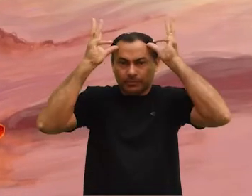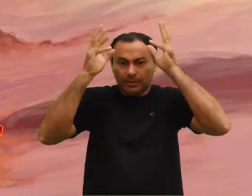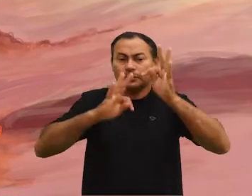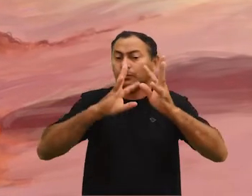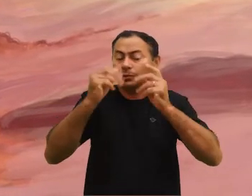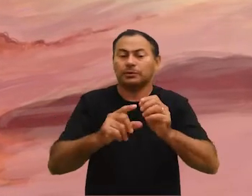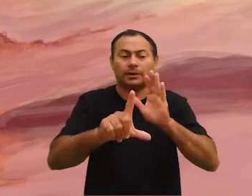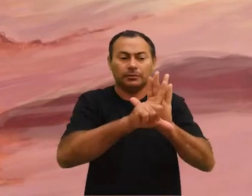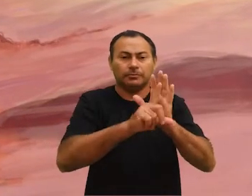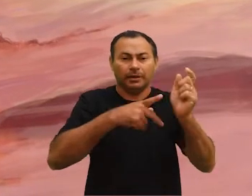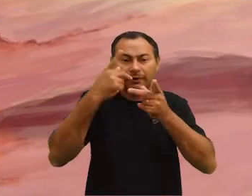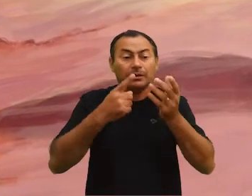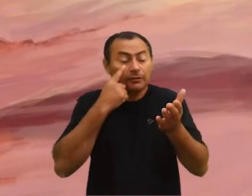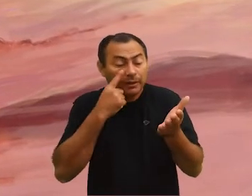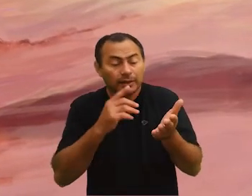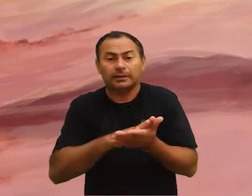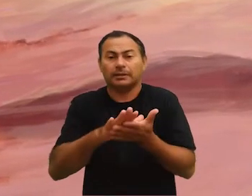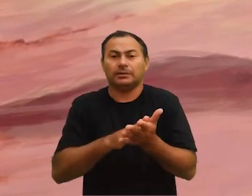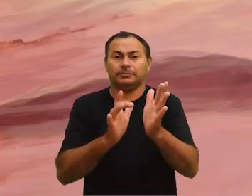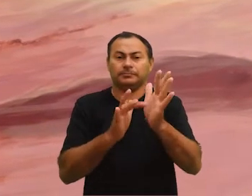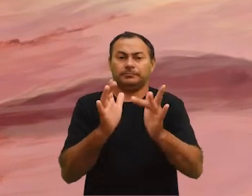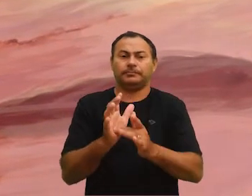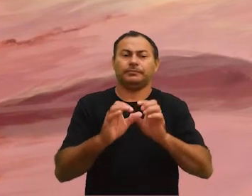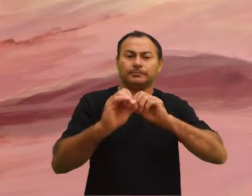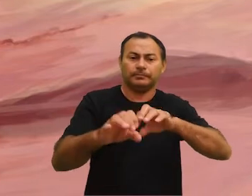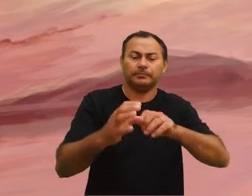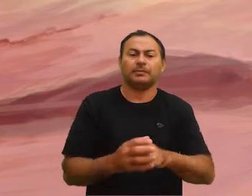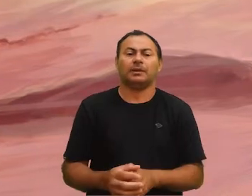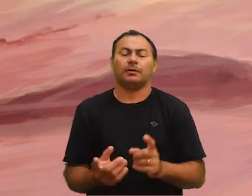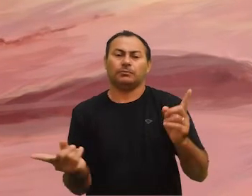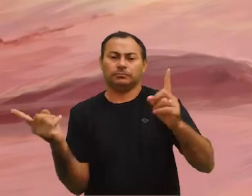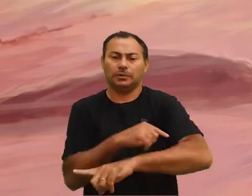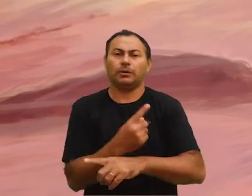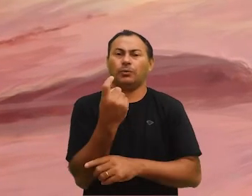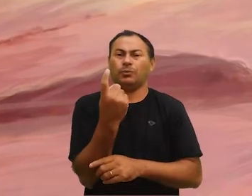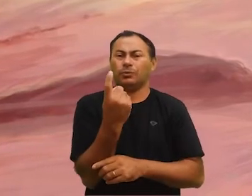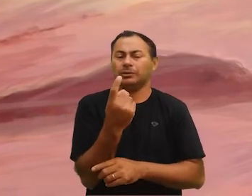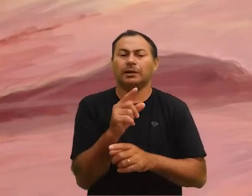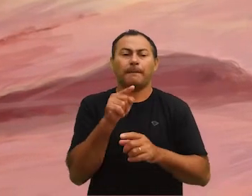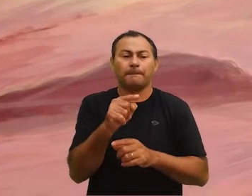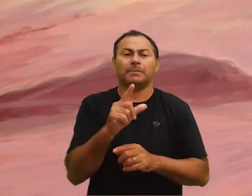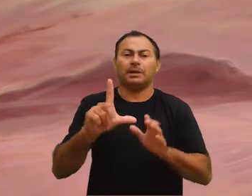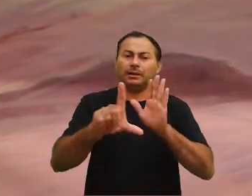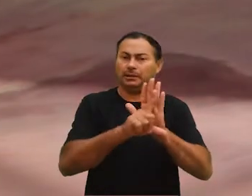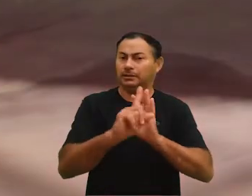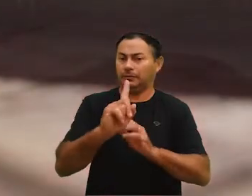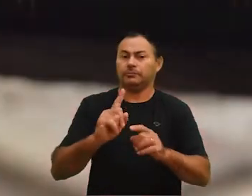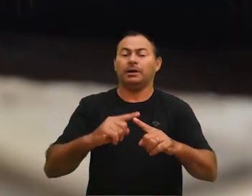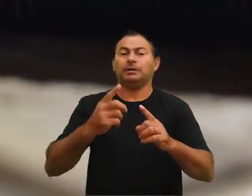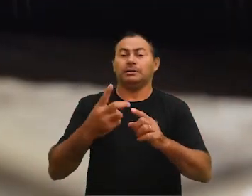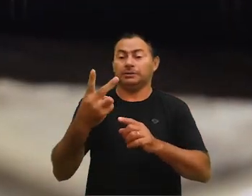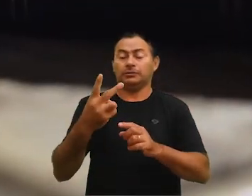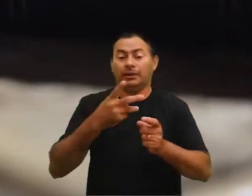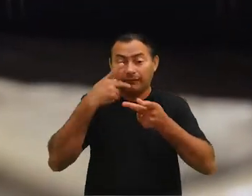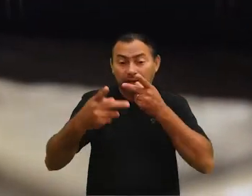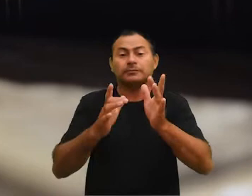ver tudo que a lei dizia e conferir que nada do que Jesus estava ensinando contradizia um só ponto da lei. Mas na